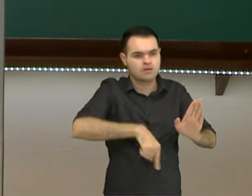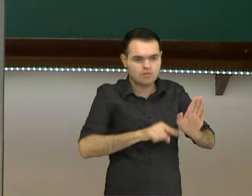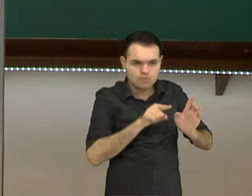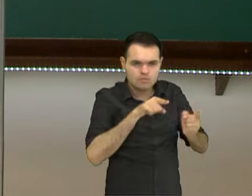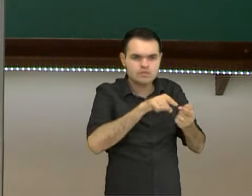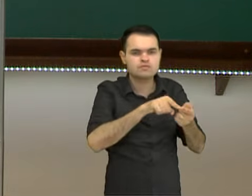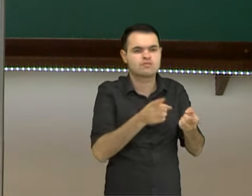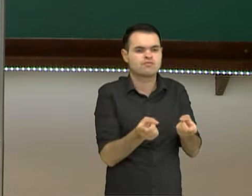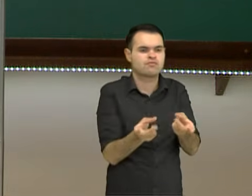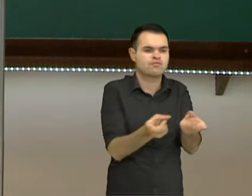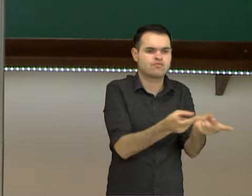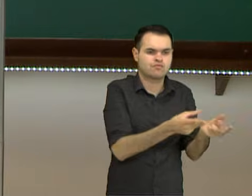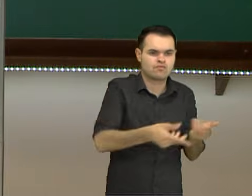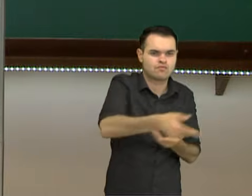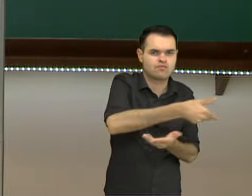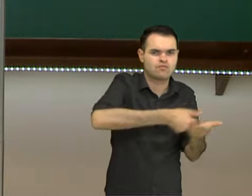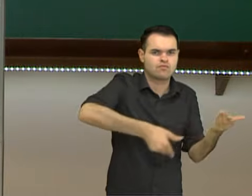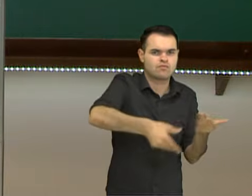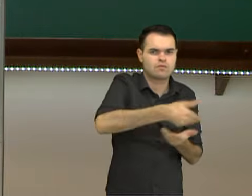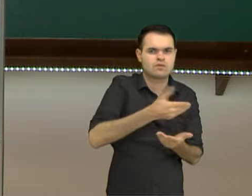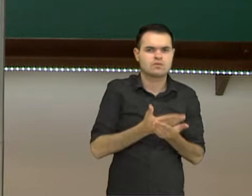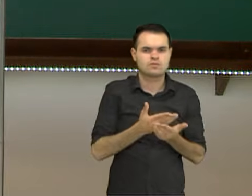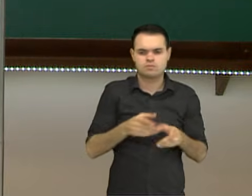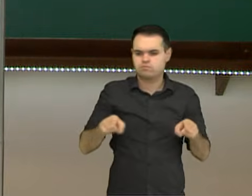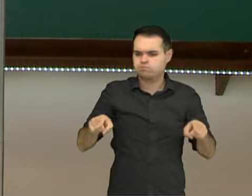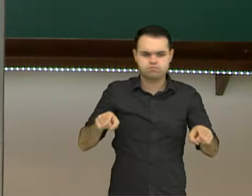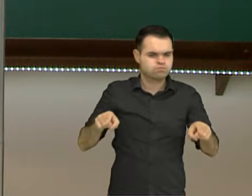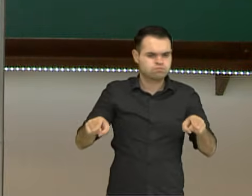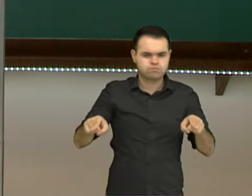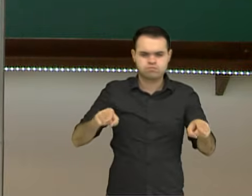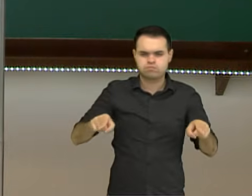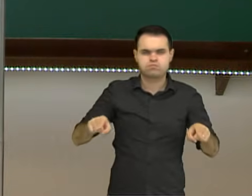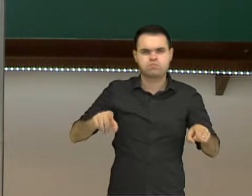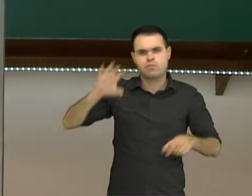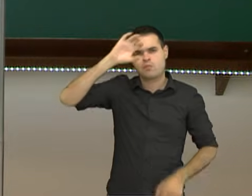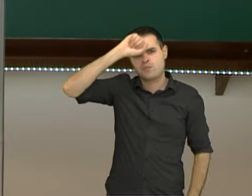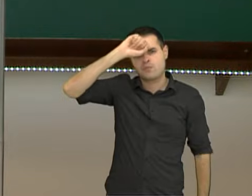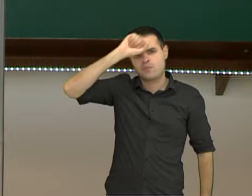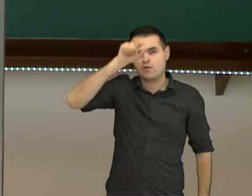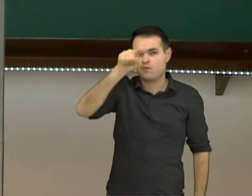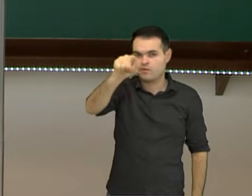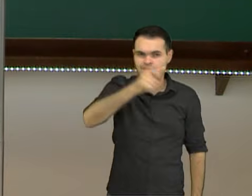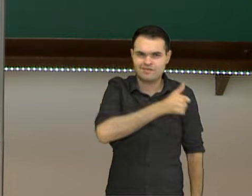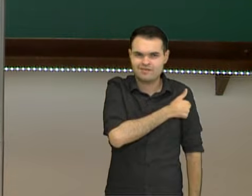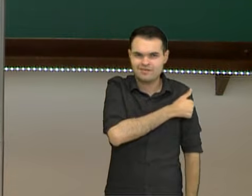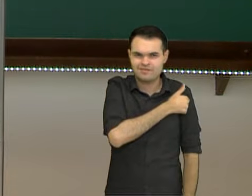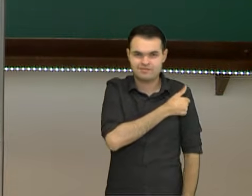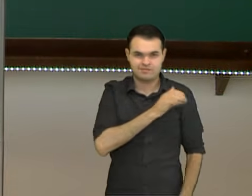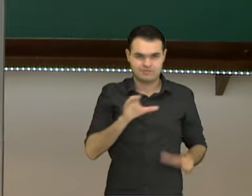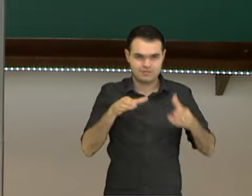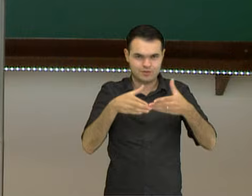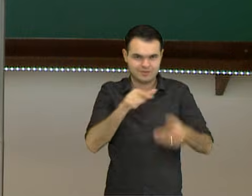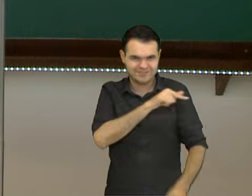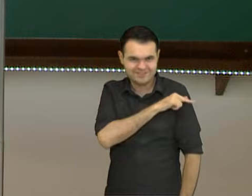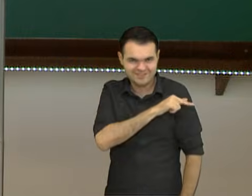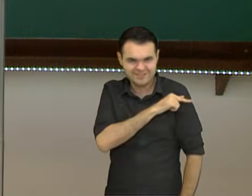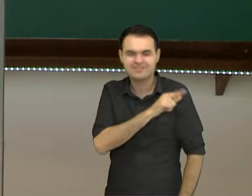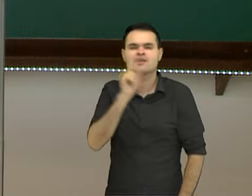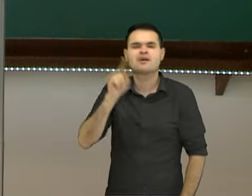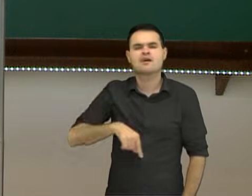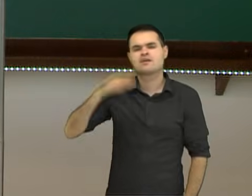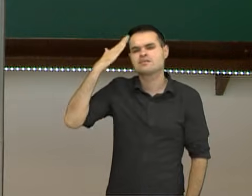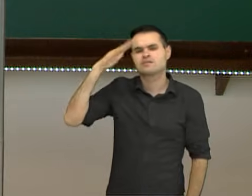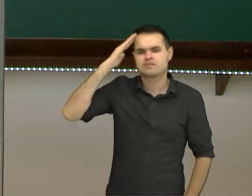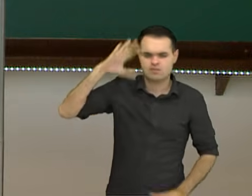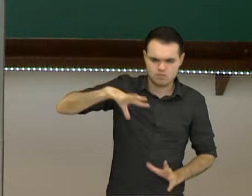né? Então, estudar esse movimento das cruzadas, para você, estudante do 7º ano, é entender que o comércio mundial